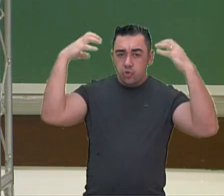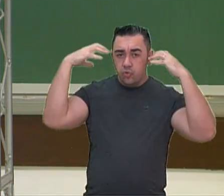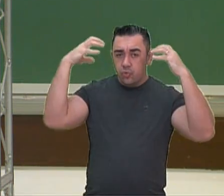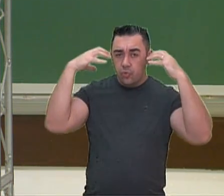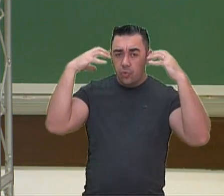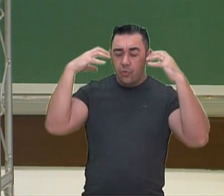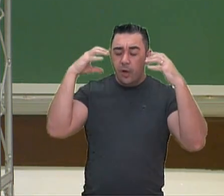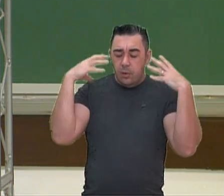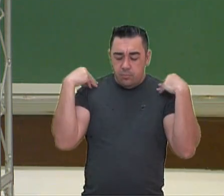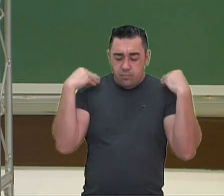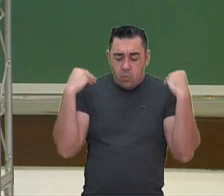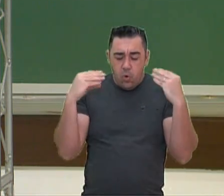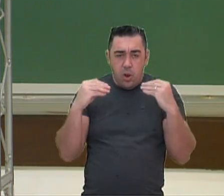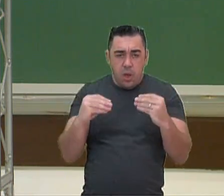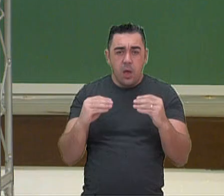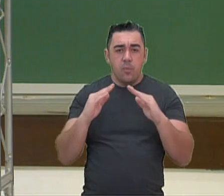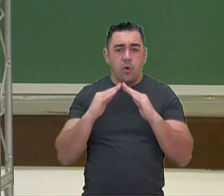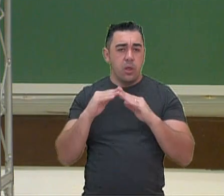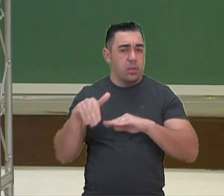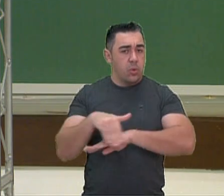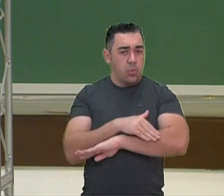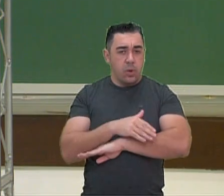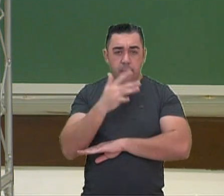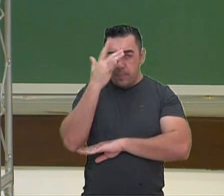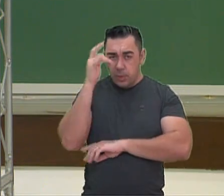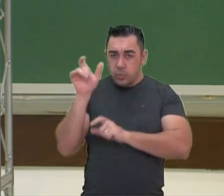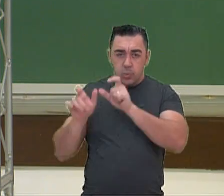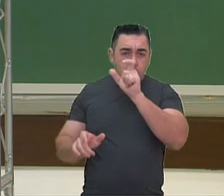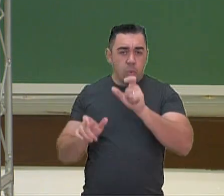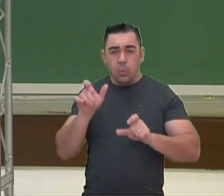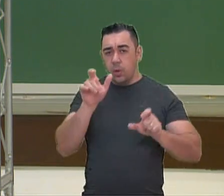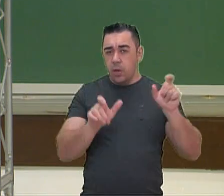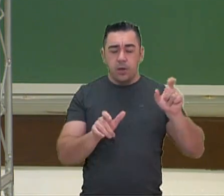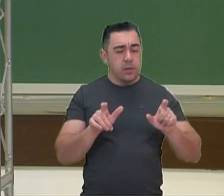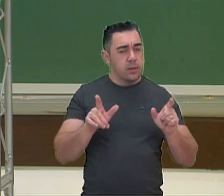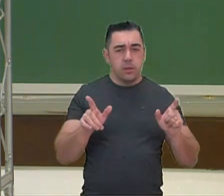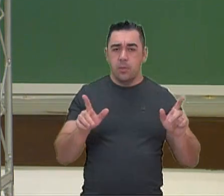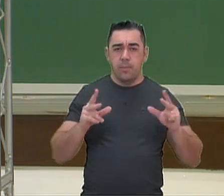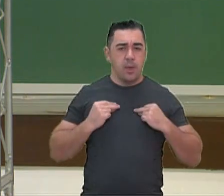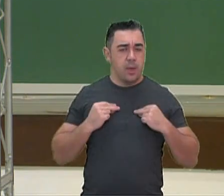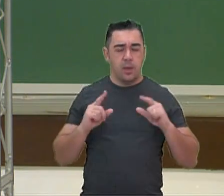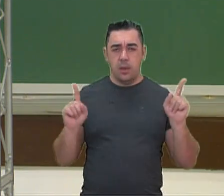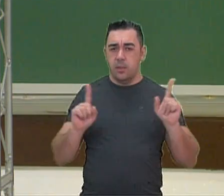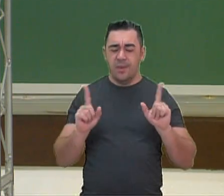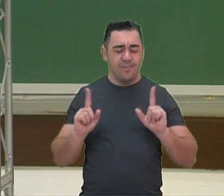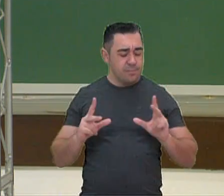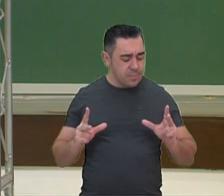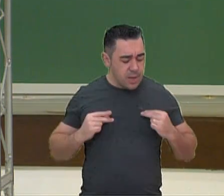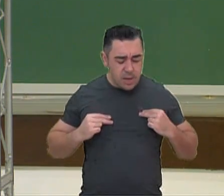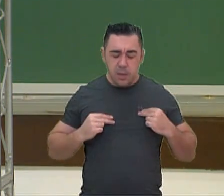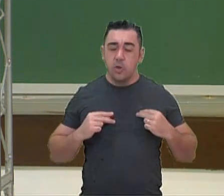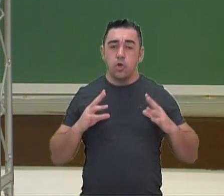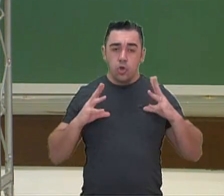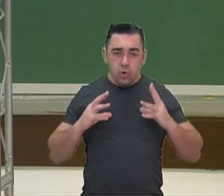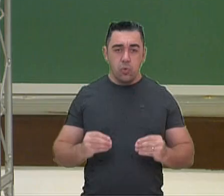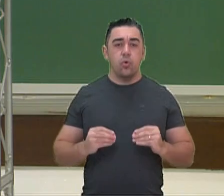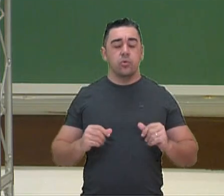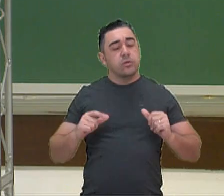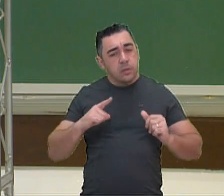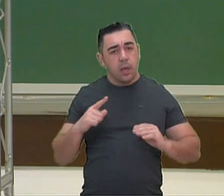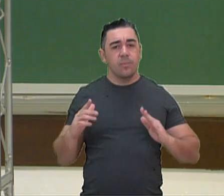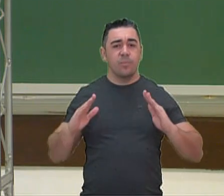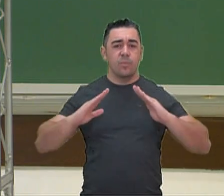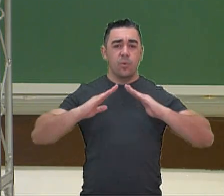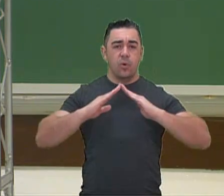fome e morando na rua. Nenhum ser humano merecia isso, né, gente? Todos mereciam e é